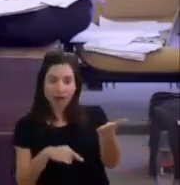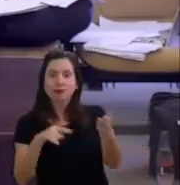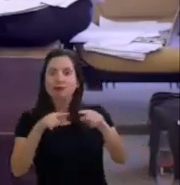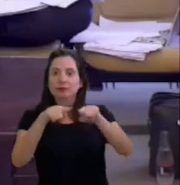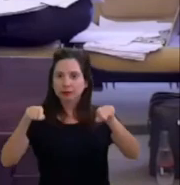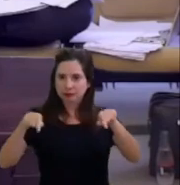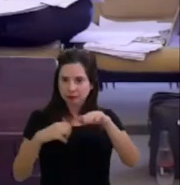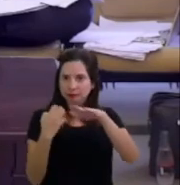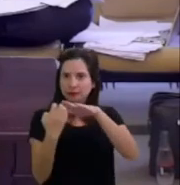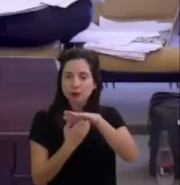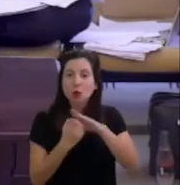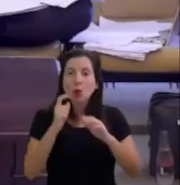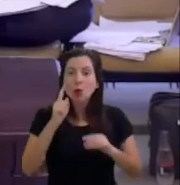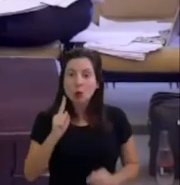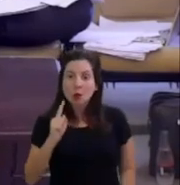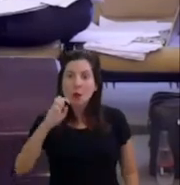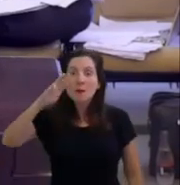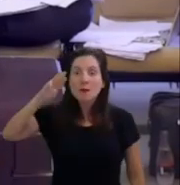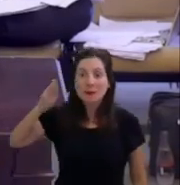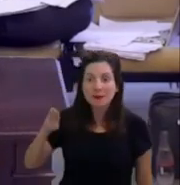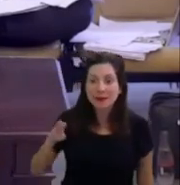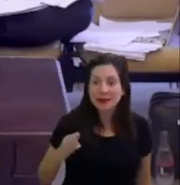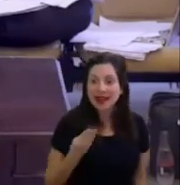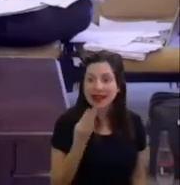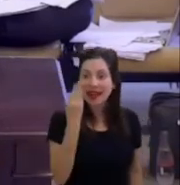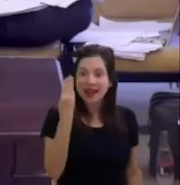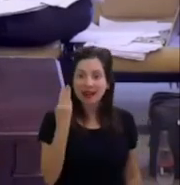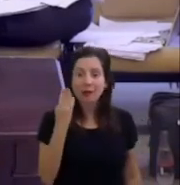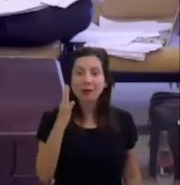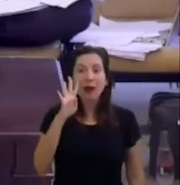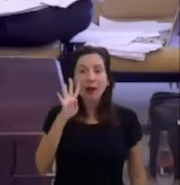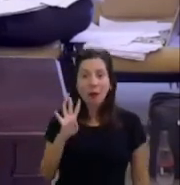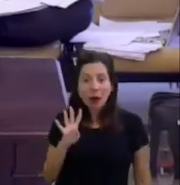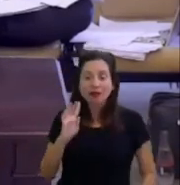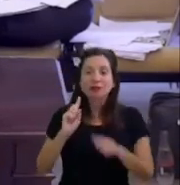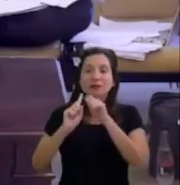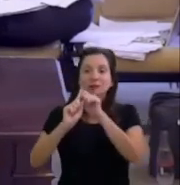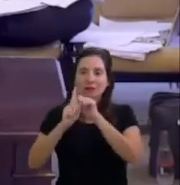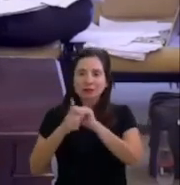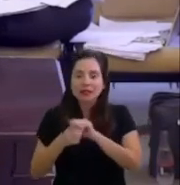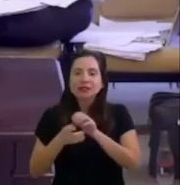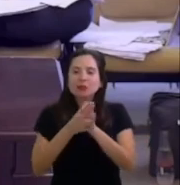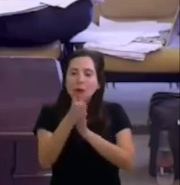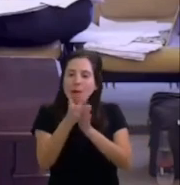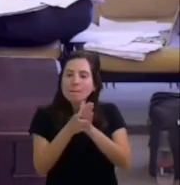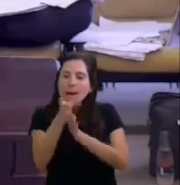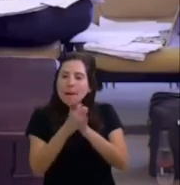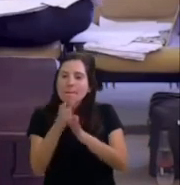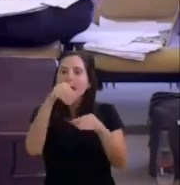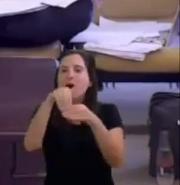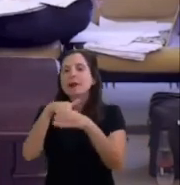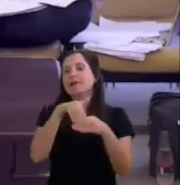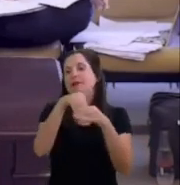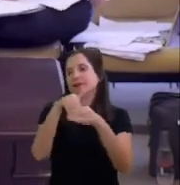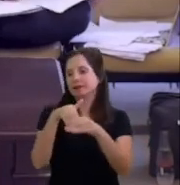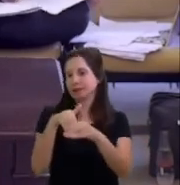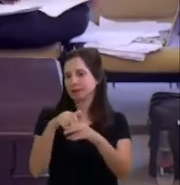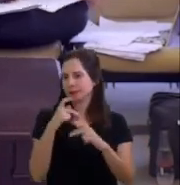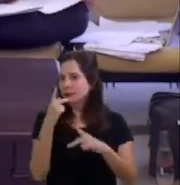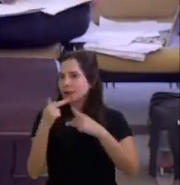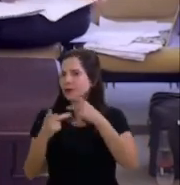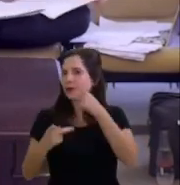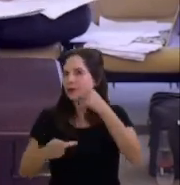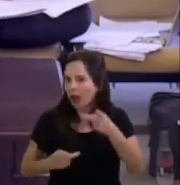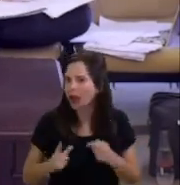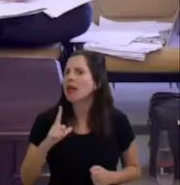R$1 milhão para 4 meses de consultoria eleitoral. Então, quando se diz que tem fortes indícios de